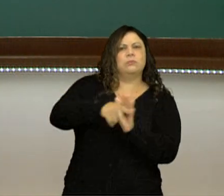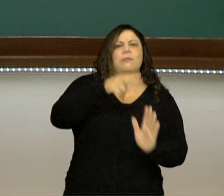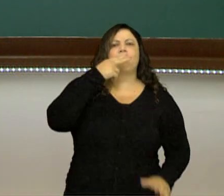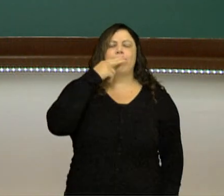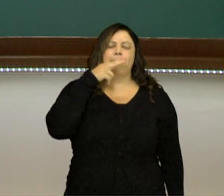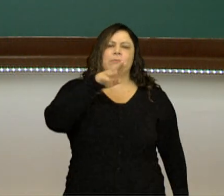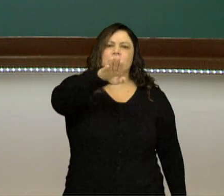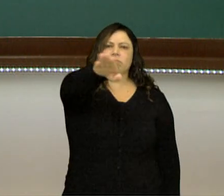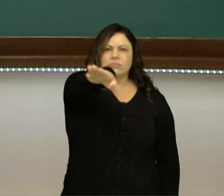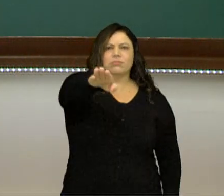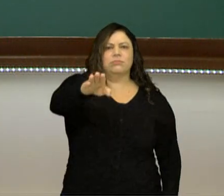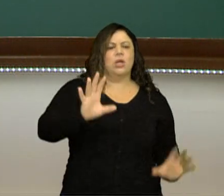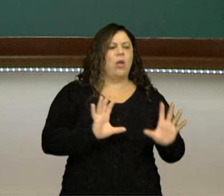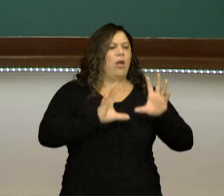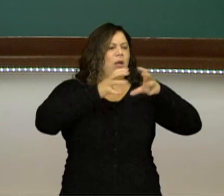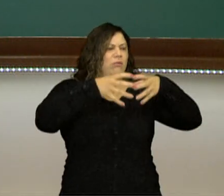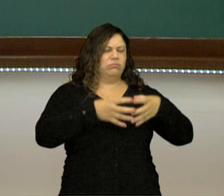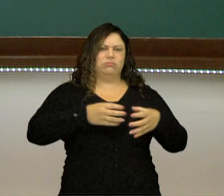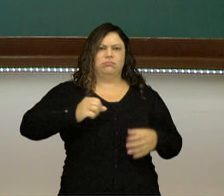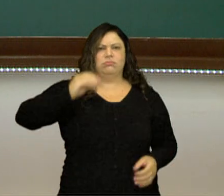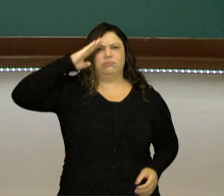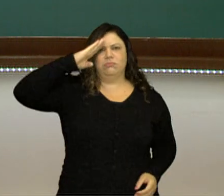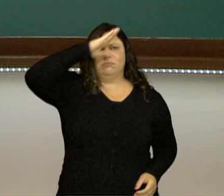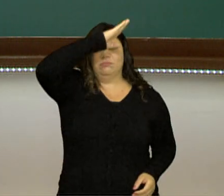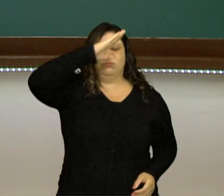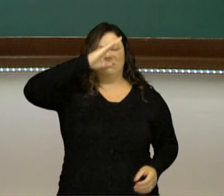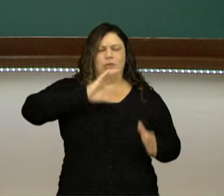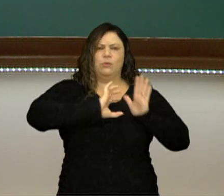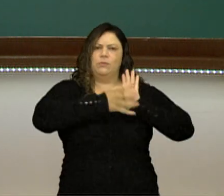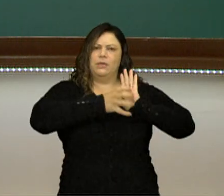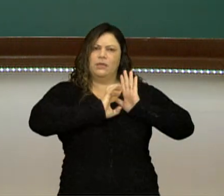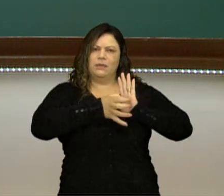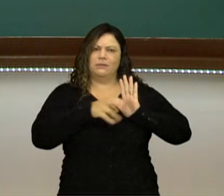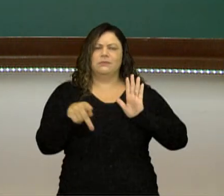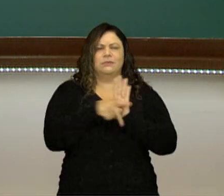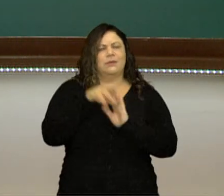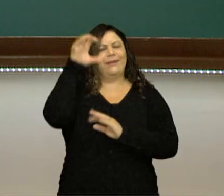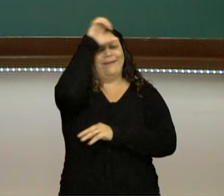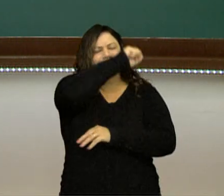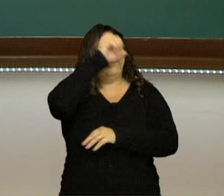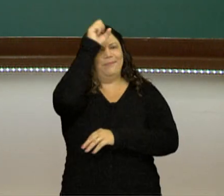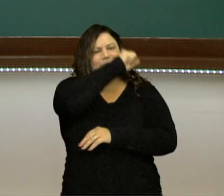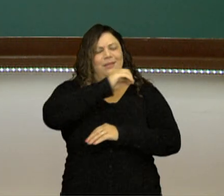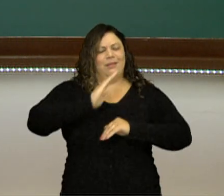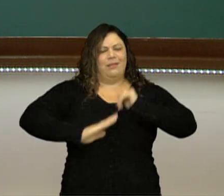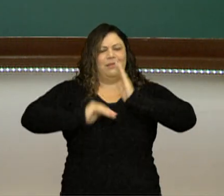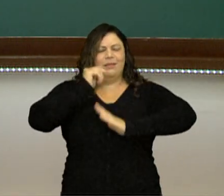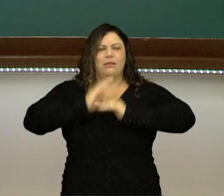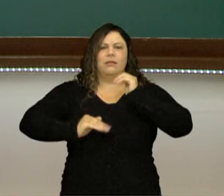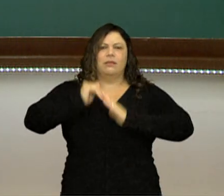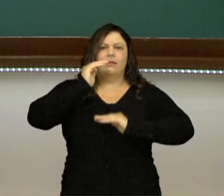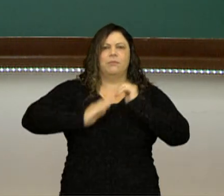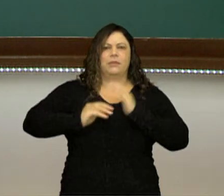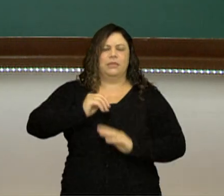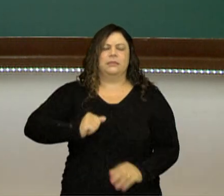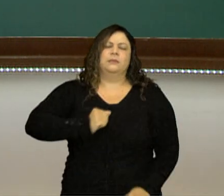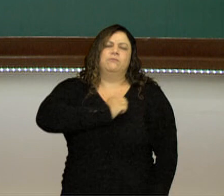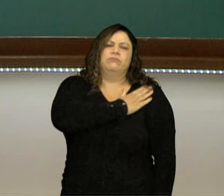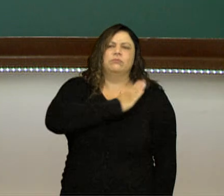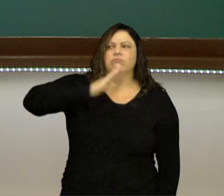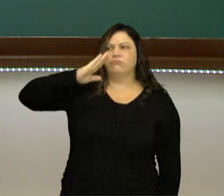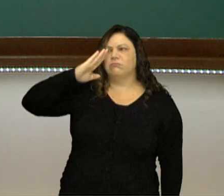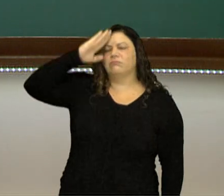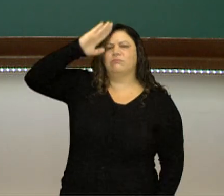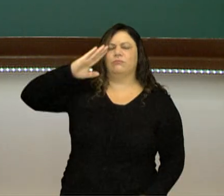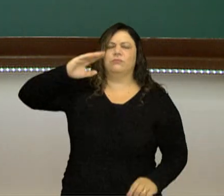de grupo escoteiro do partido nazista, que você ia para já aprender as suas primeiras preparações militares para esse futuro glorioso